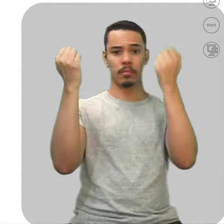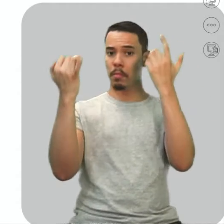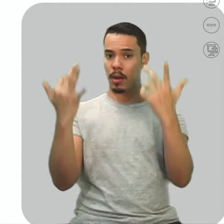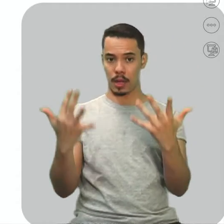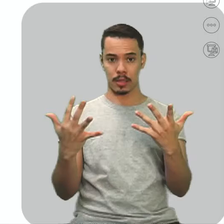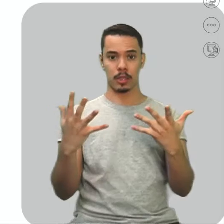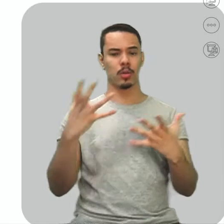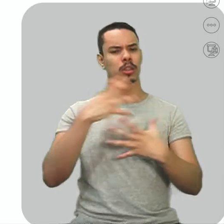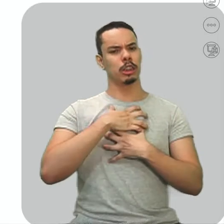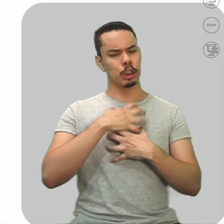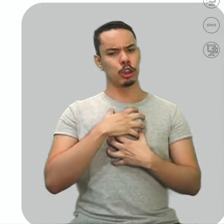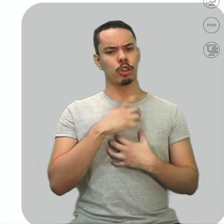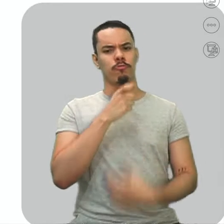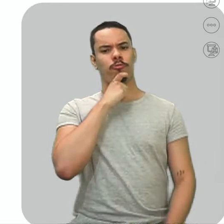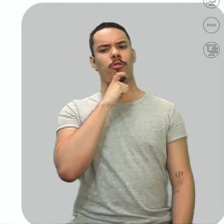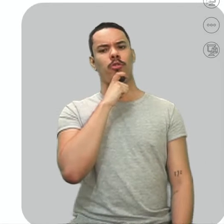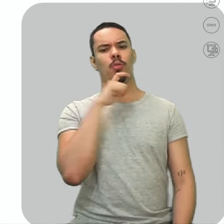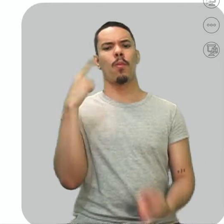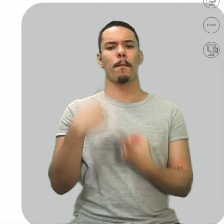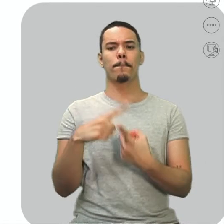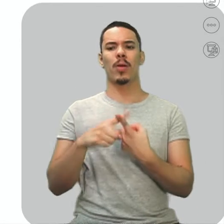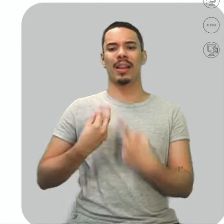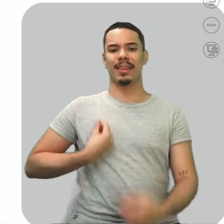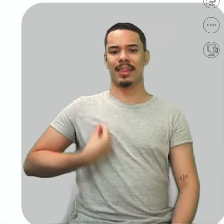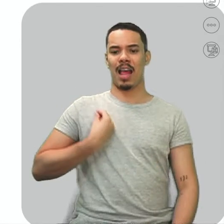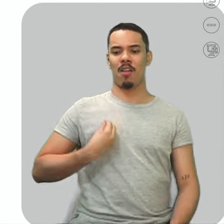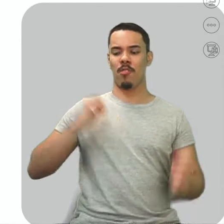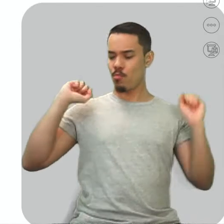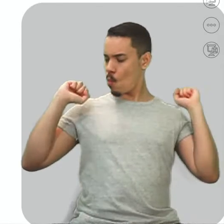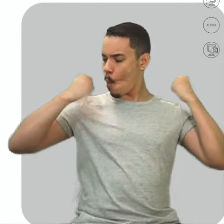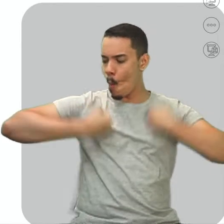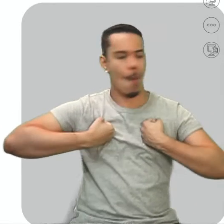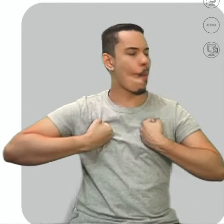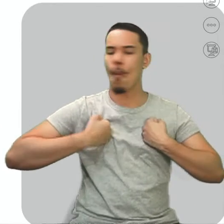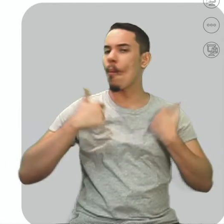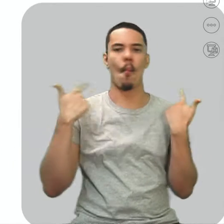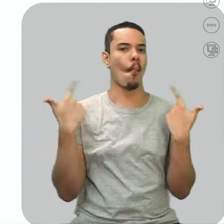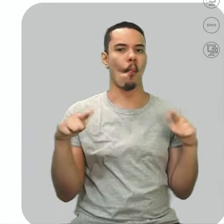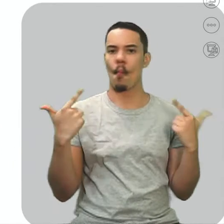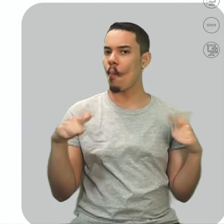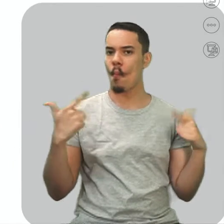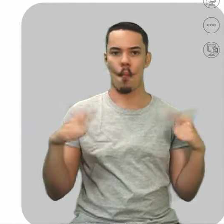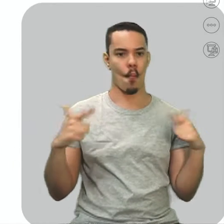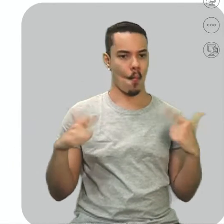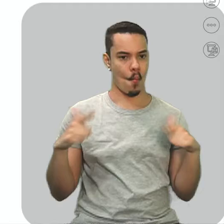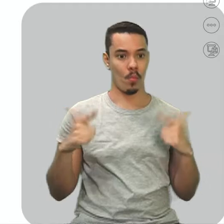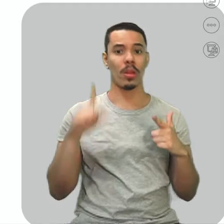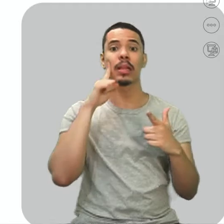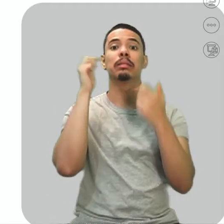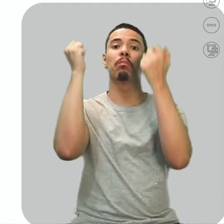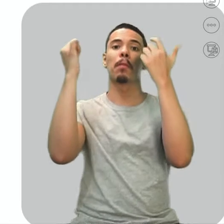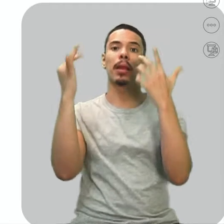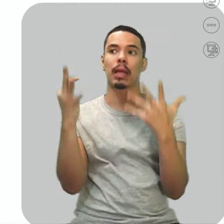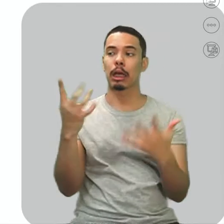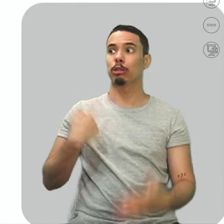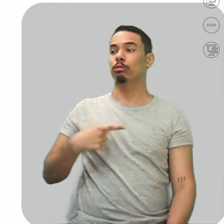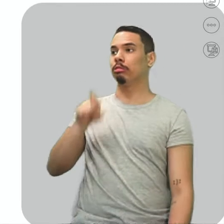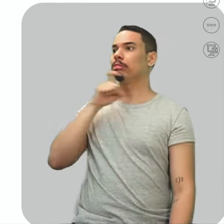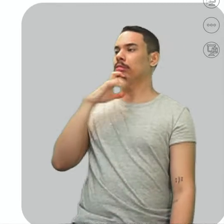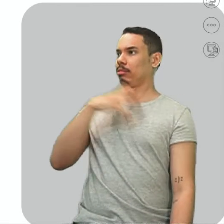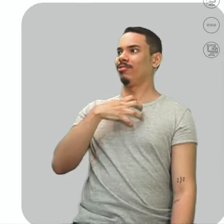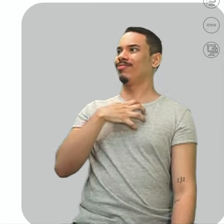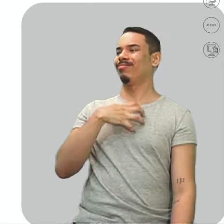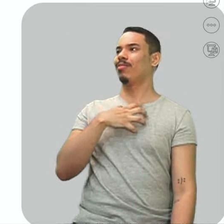né sentir frio porque estava sem agasalho olha só tá explicando né